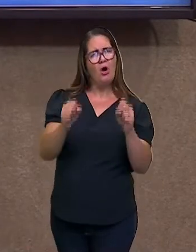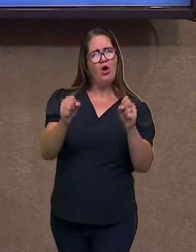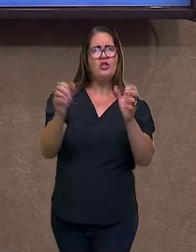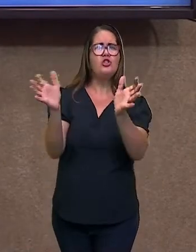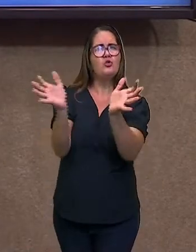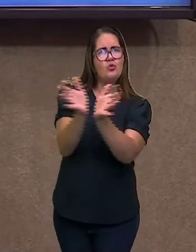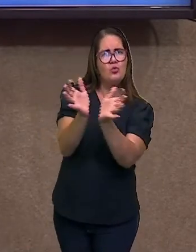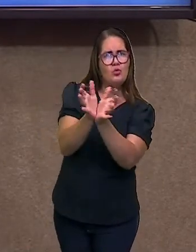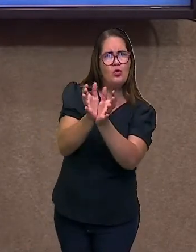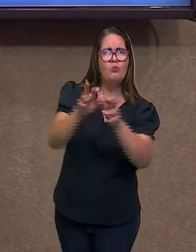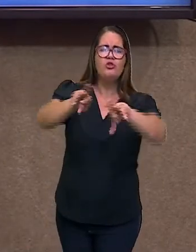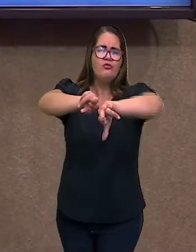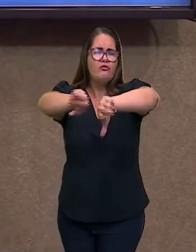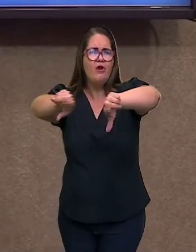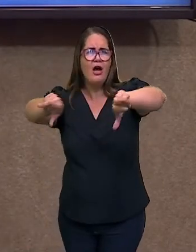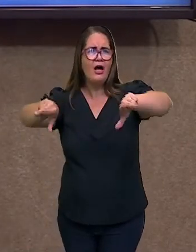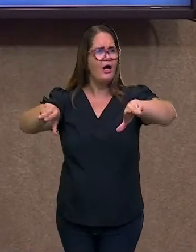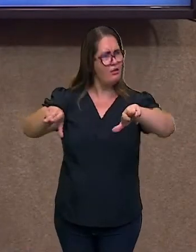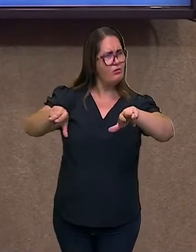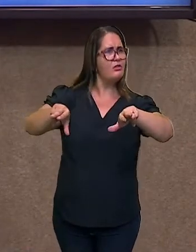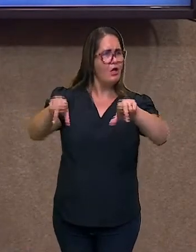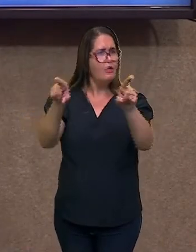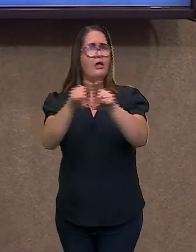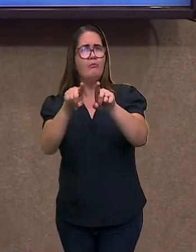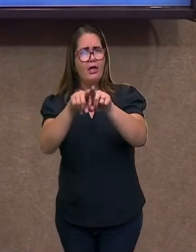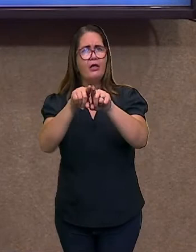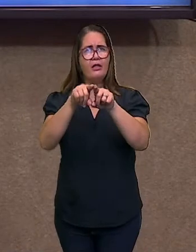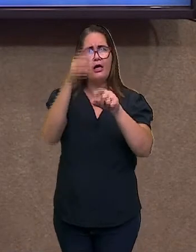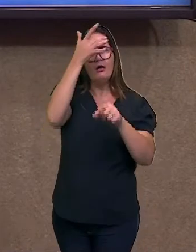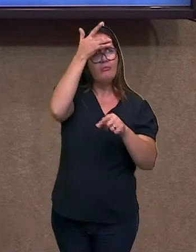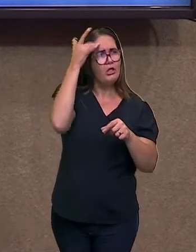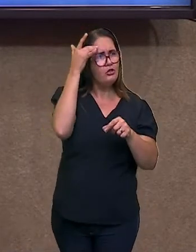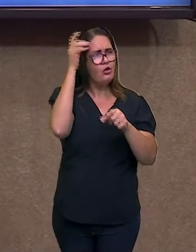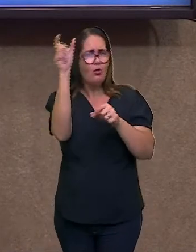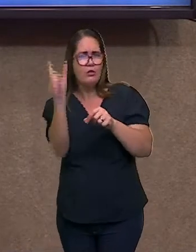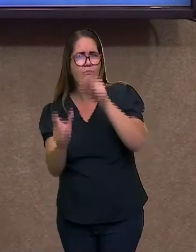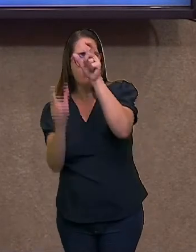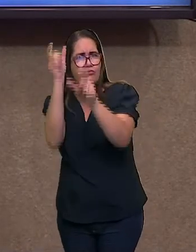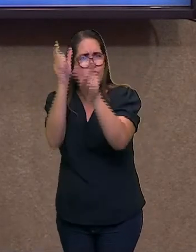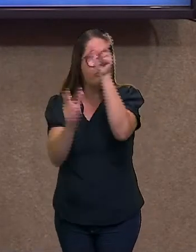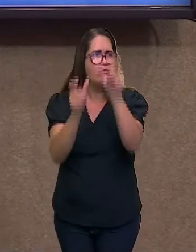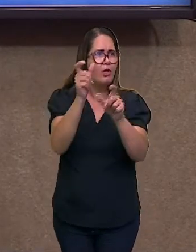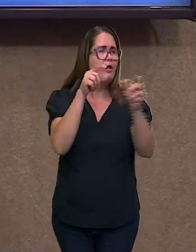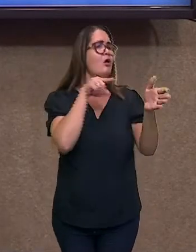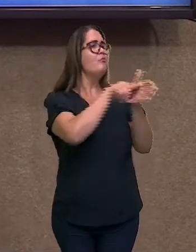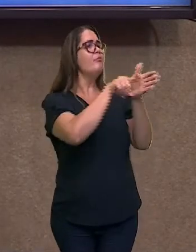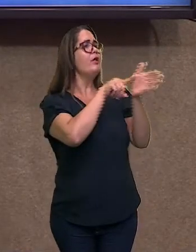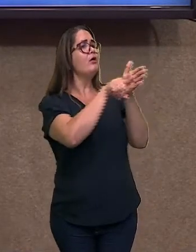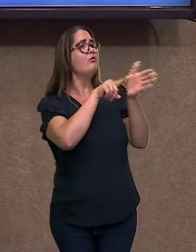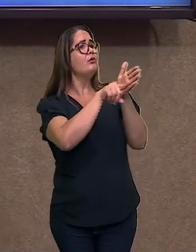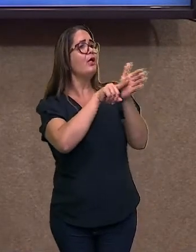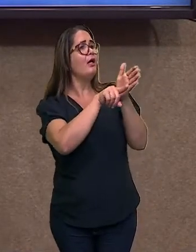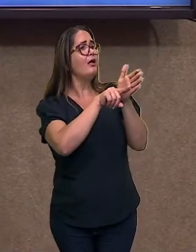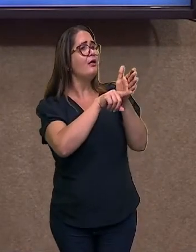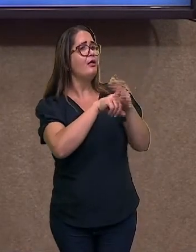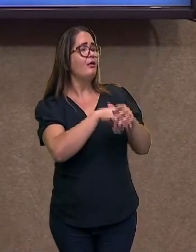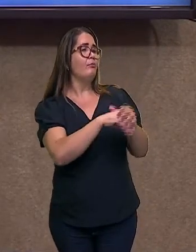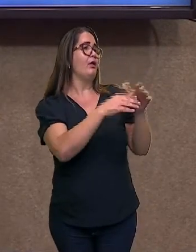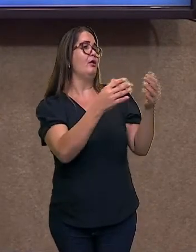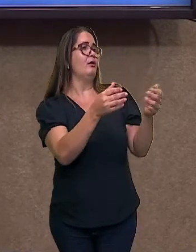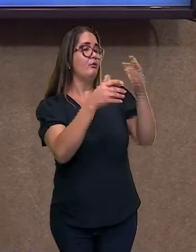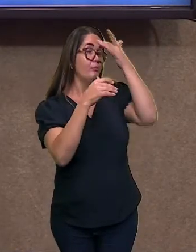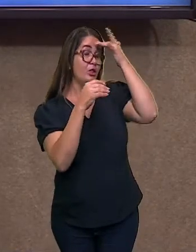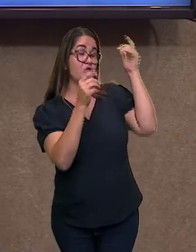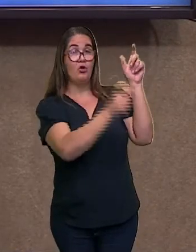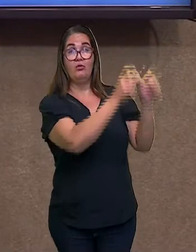quando vários entrevistadores podem fazer a pergunta para uma ou mais pessoas. Para vocês que gostam muito aí de futebol,